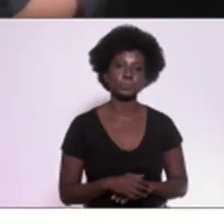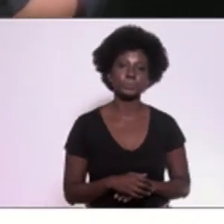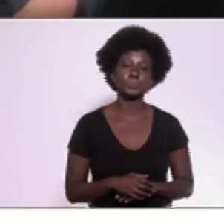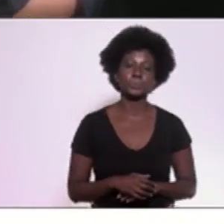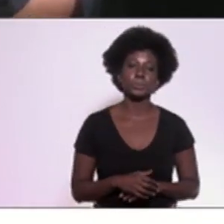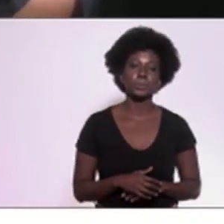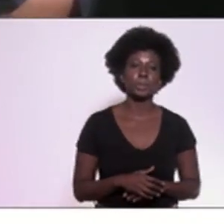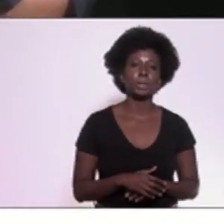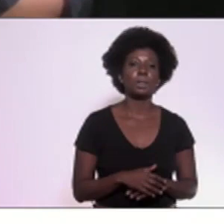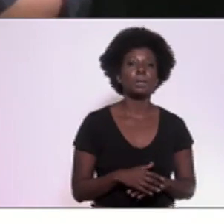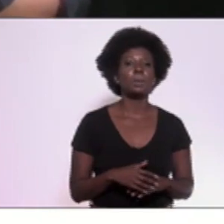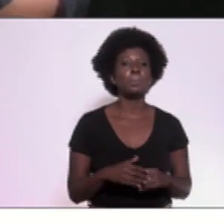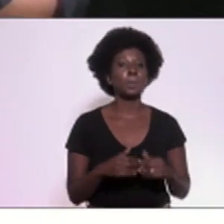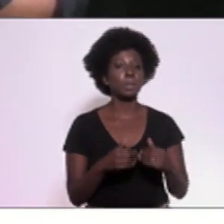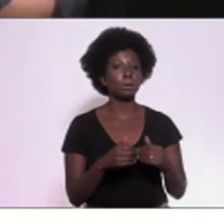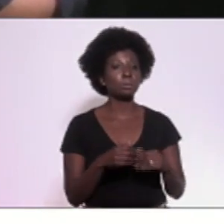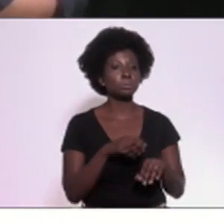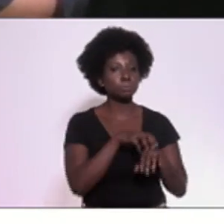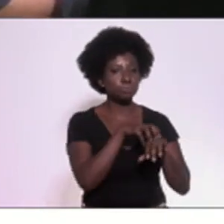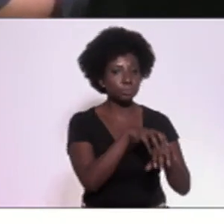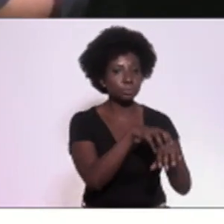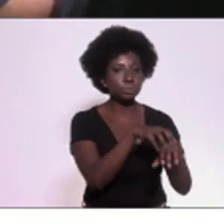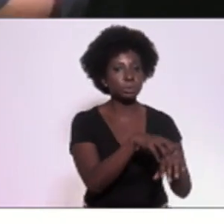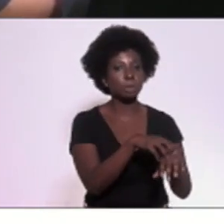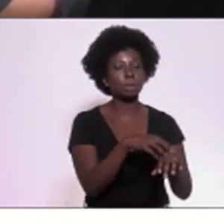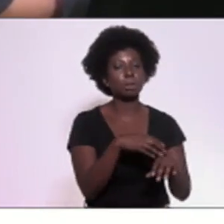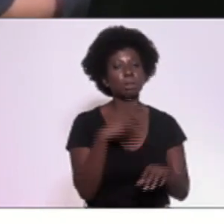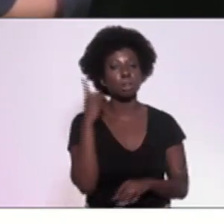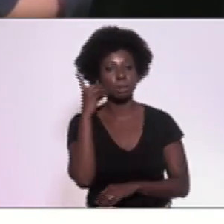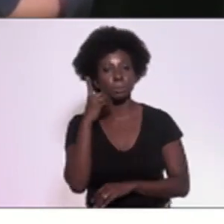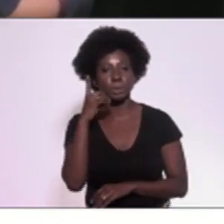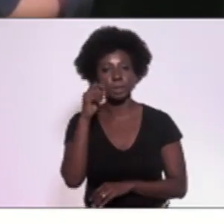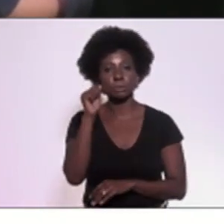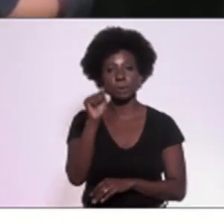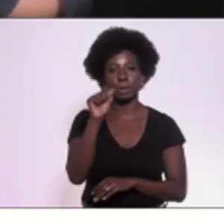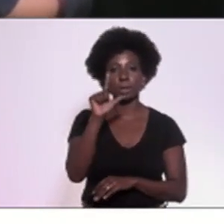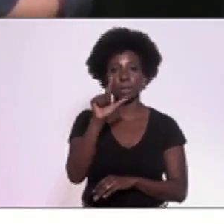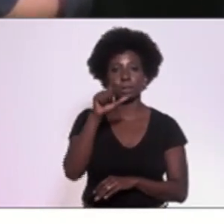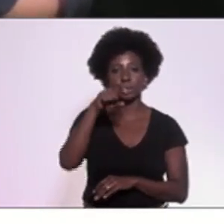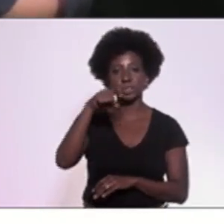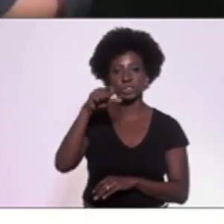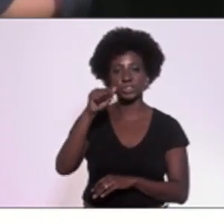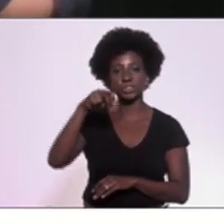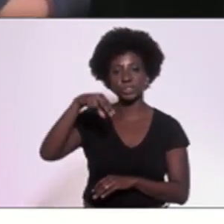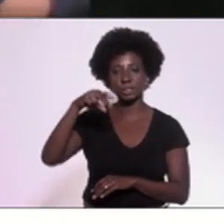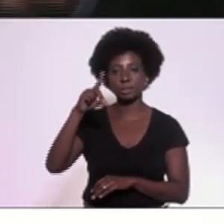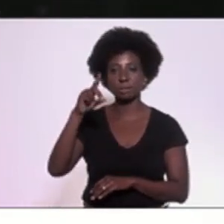Pela Comissão de Transporte, deputado Alexandre Knoploch. Deputada Zeidan Lula.